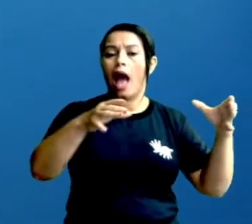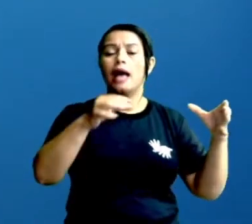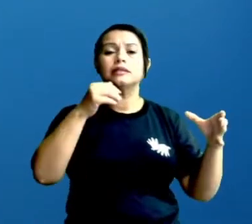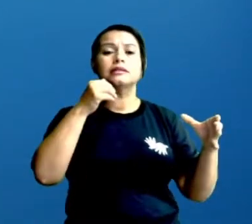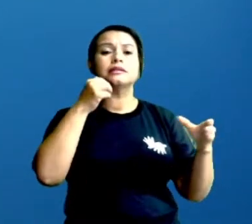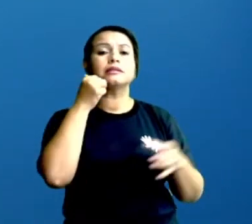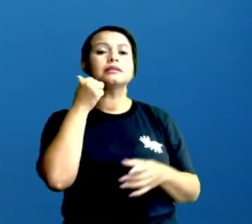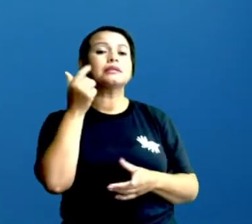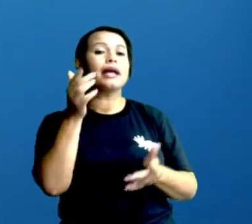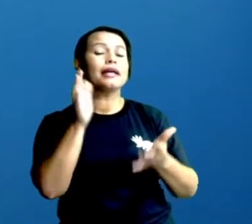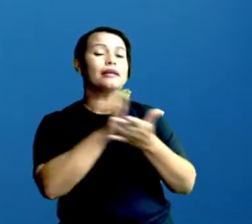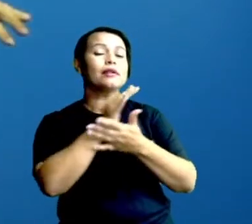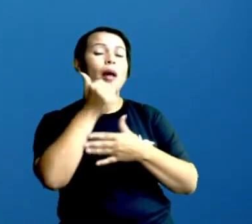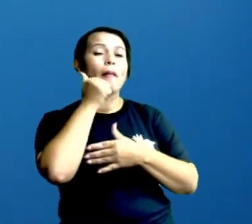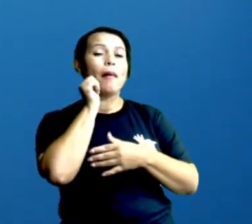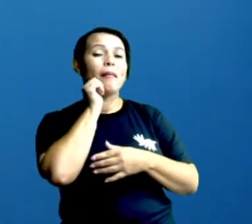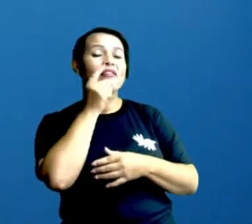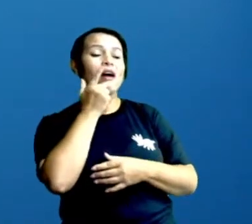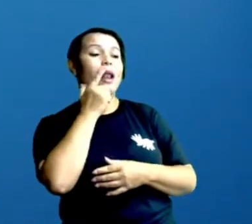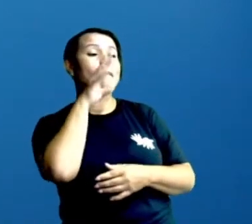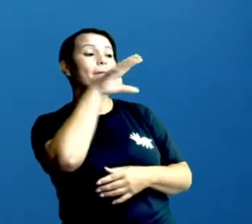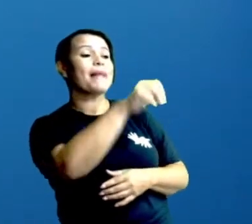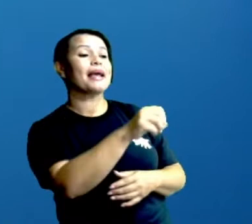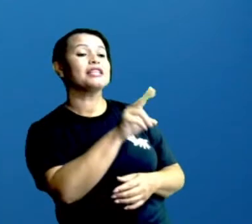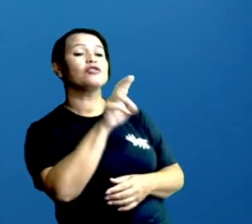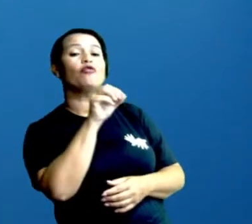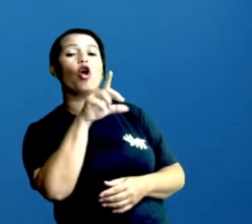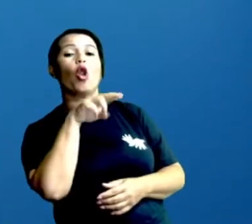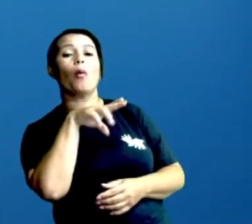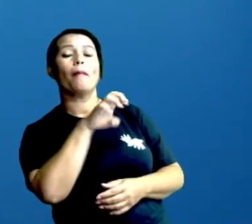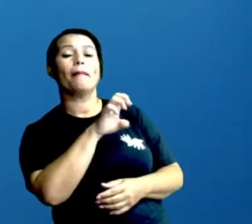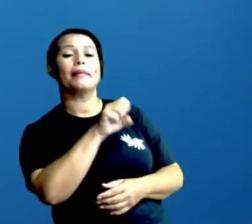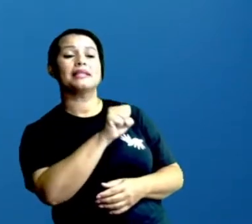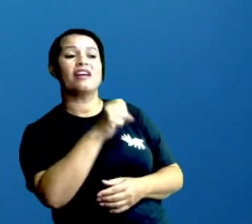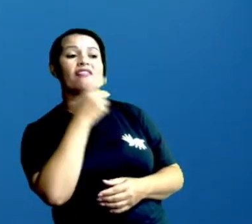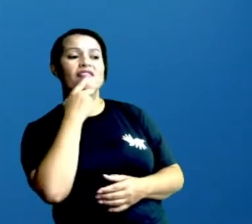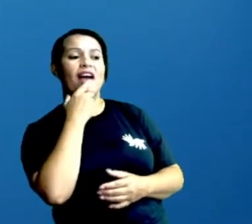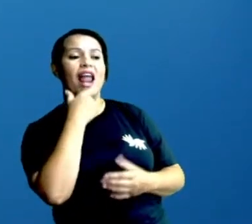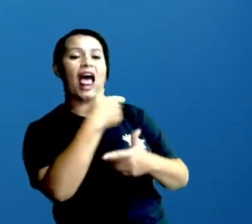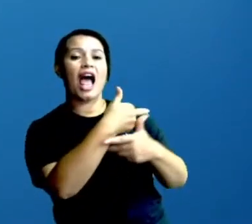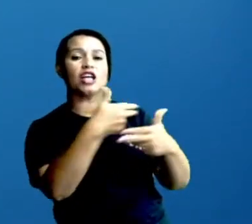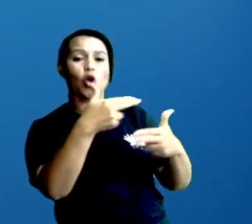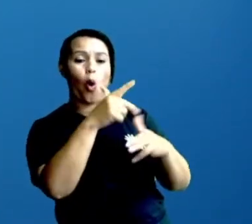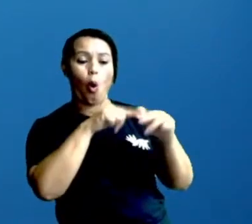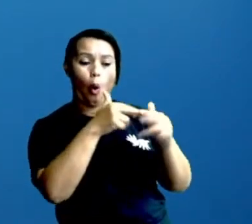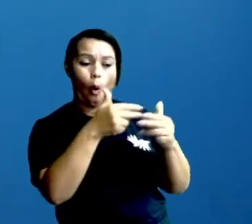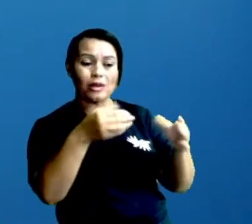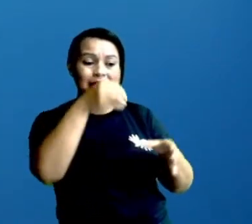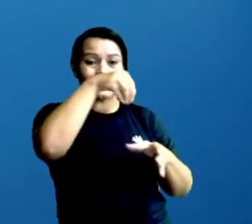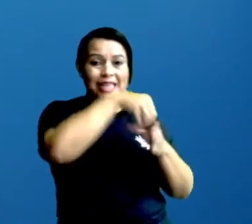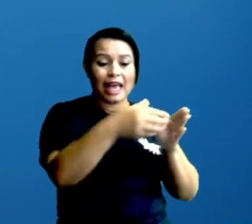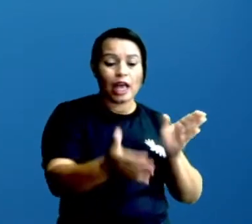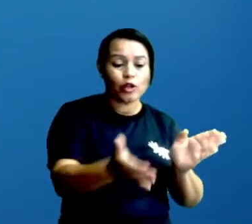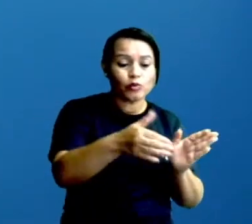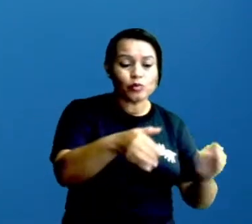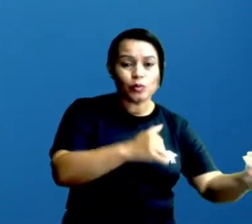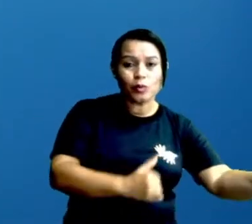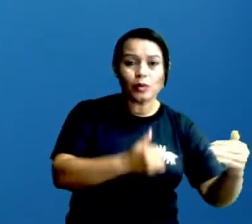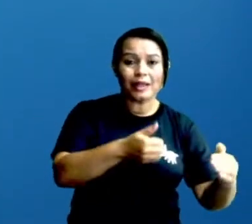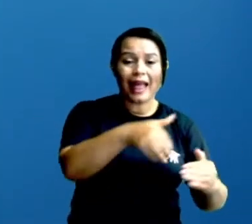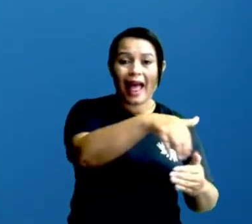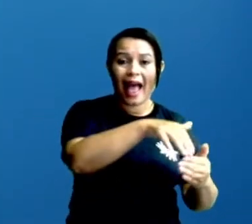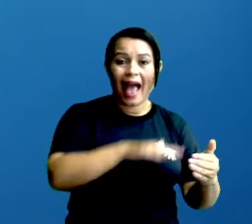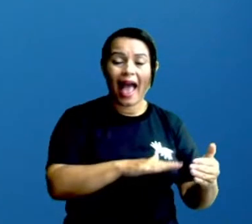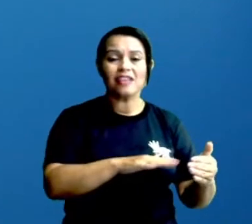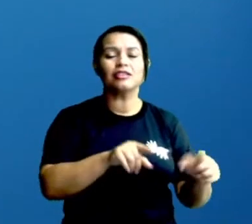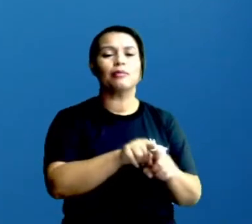esses volumes que está aí, coloca aqui dentro dessa caixa, né? Ou seja, os objetos que nós estamos colocando dentro daquela caixa,